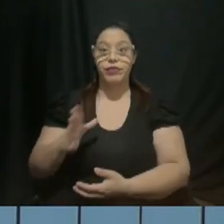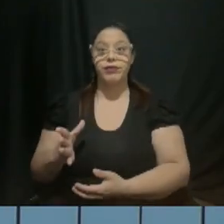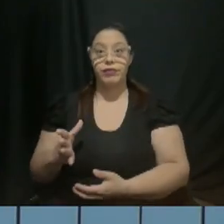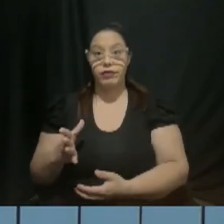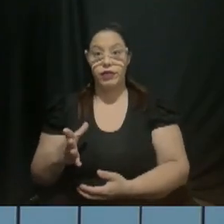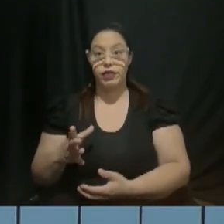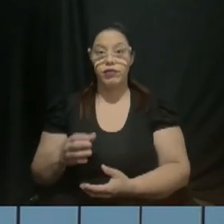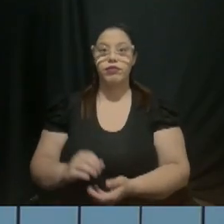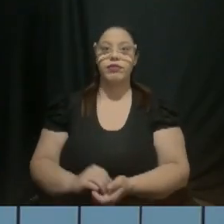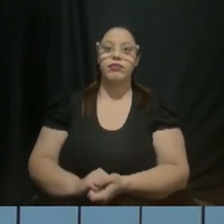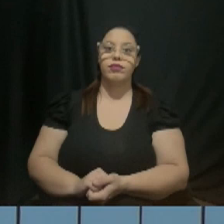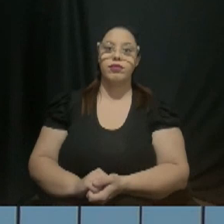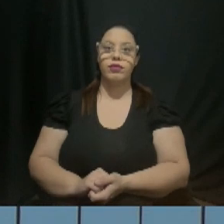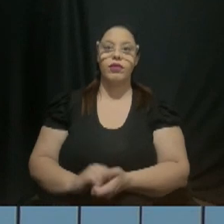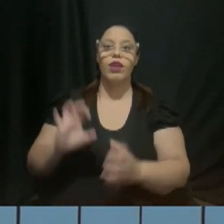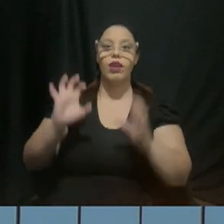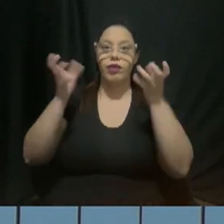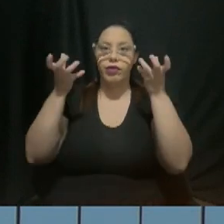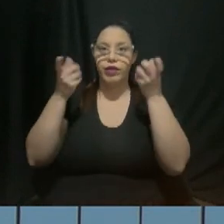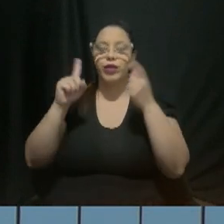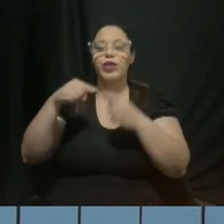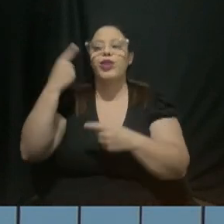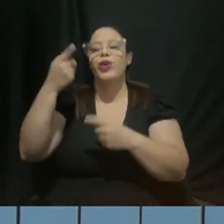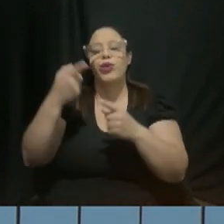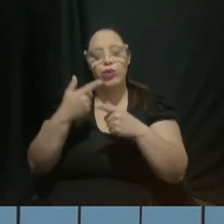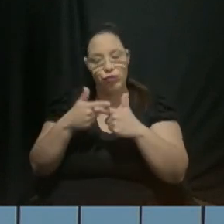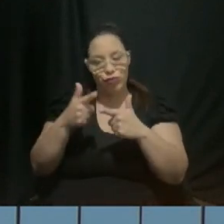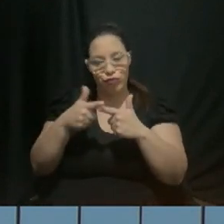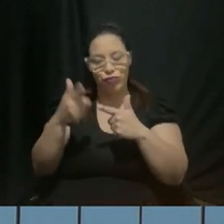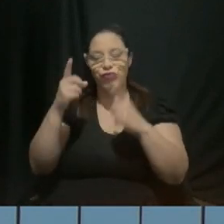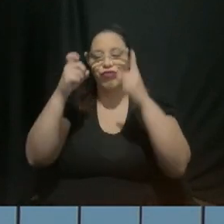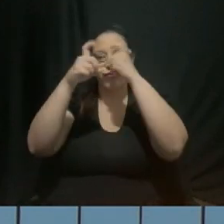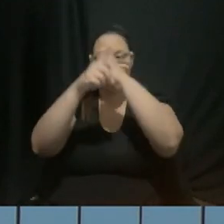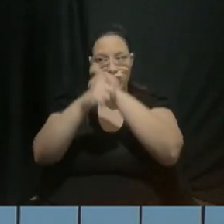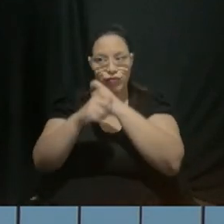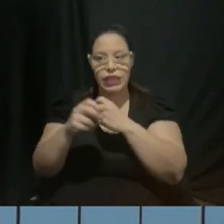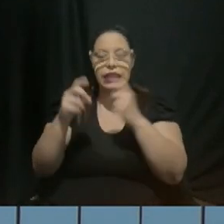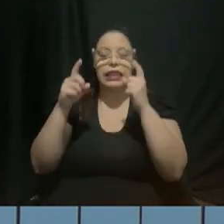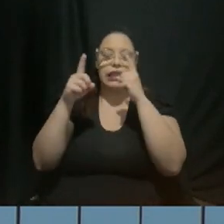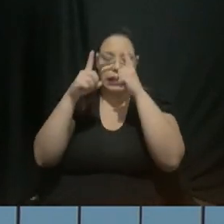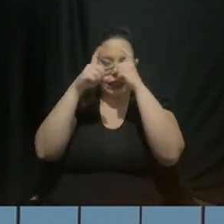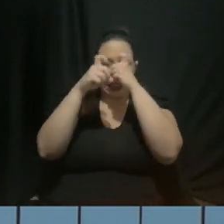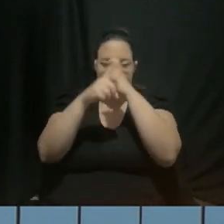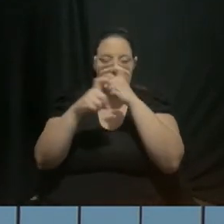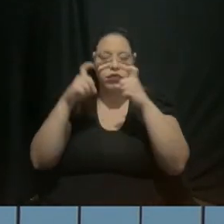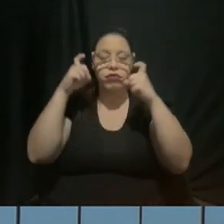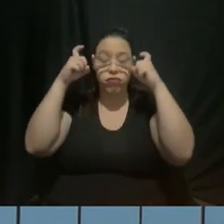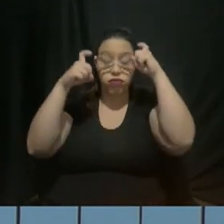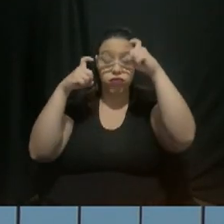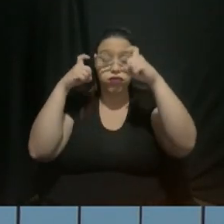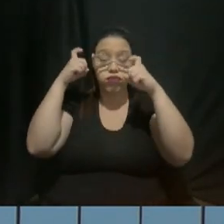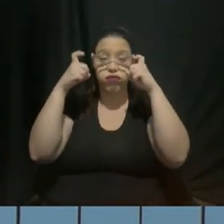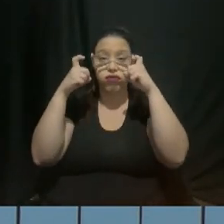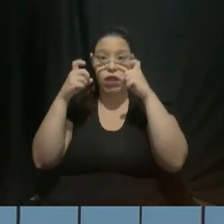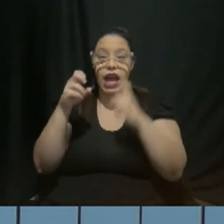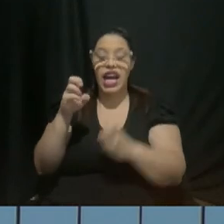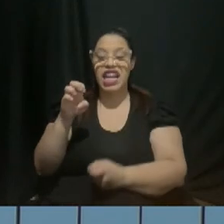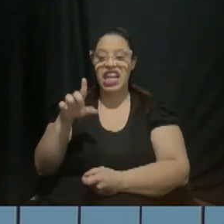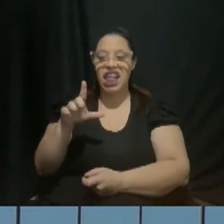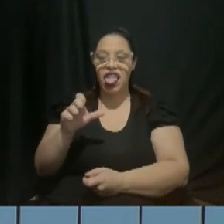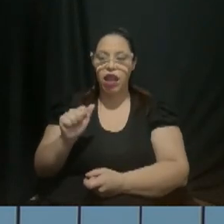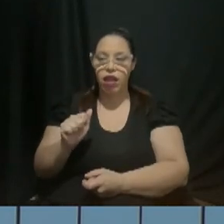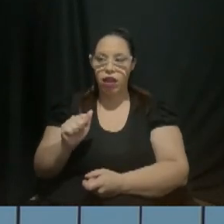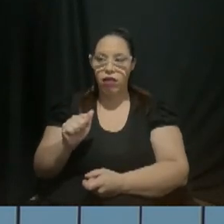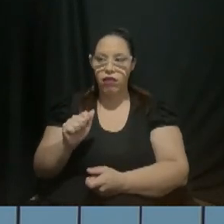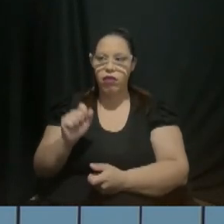tem outros desafios aqui, né, para se preocupar, né? Mas a escala é medida, então a escala Richter é